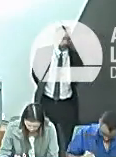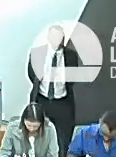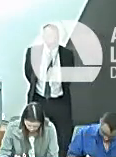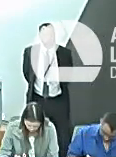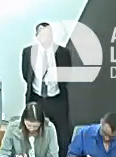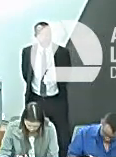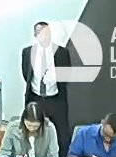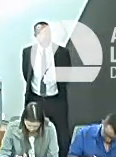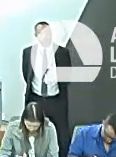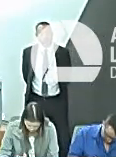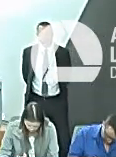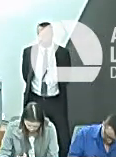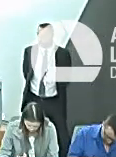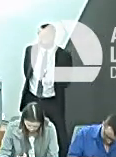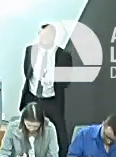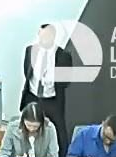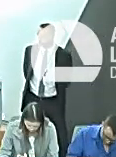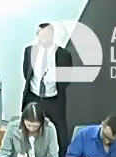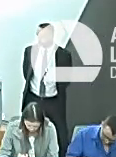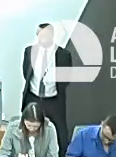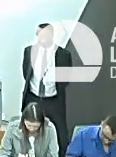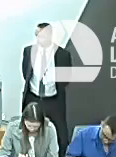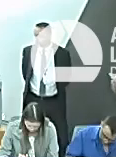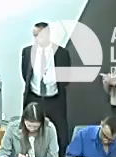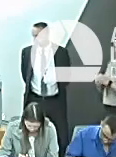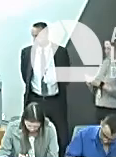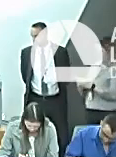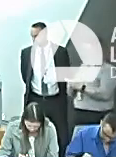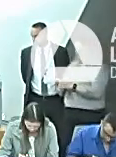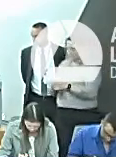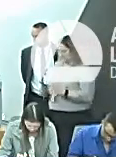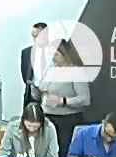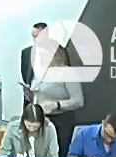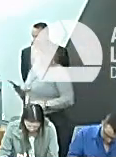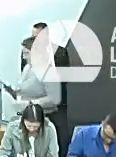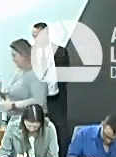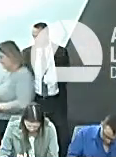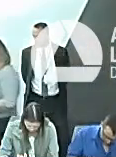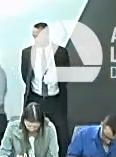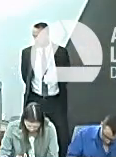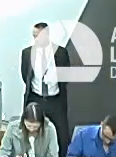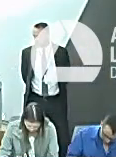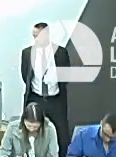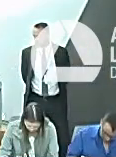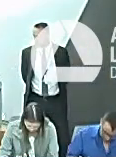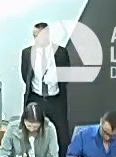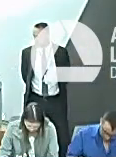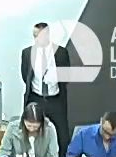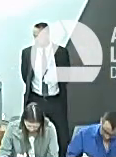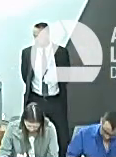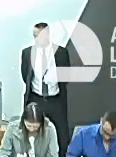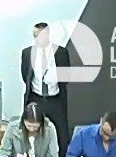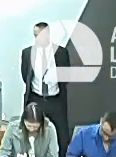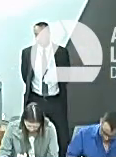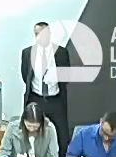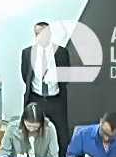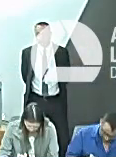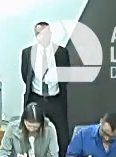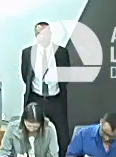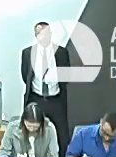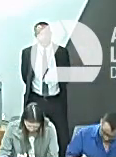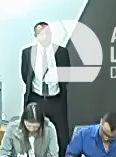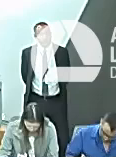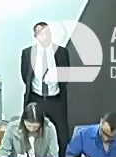lúcio alves de araújo fez questão de cobrar essas questões as denúncias mas e de inclusive é